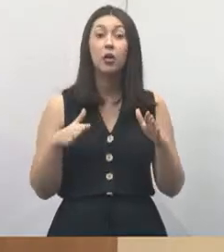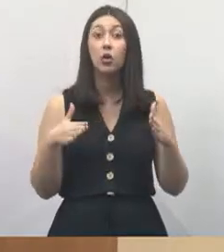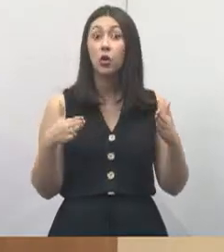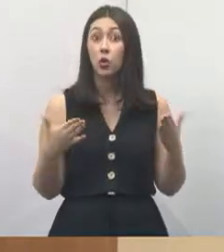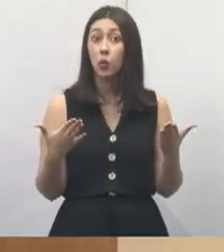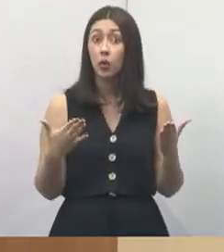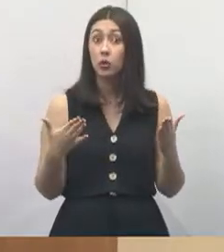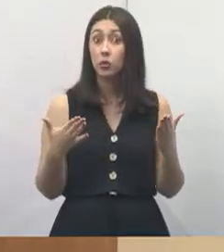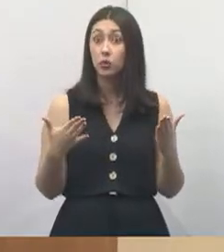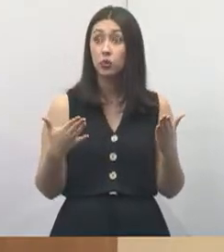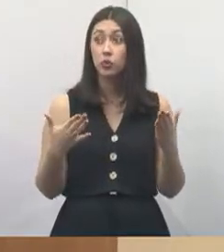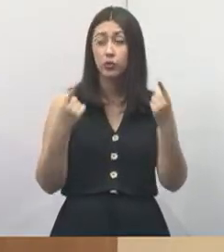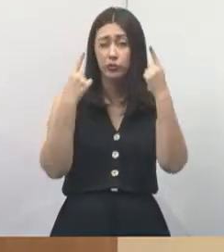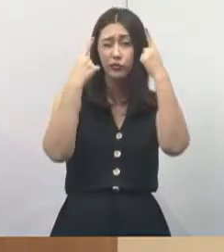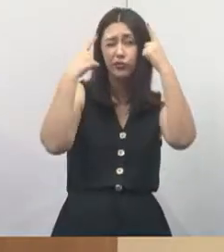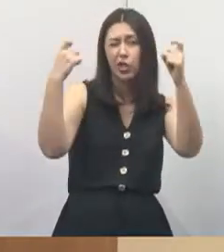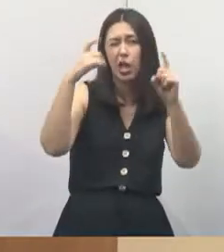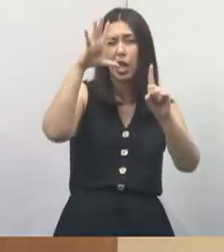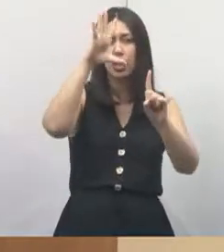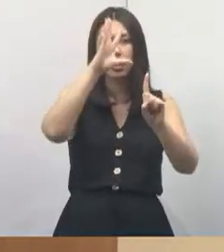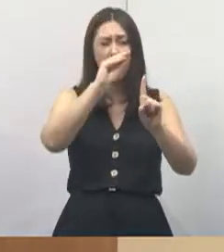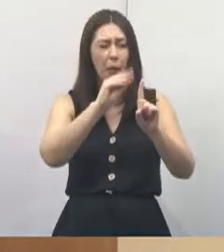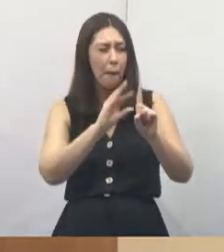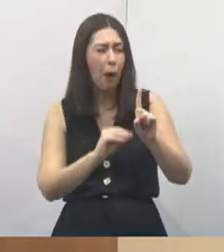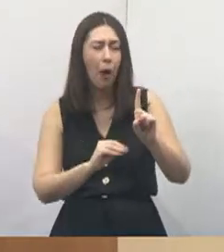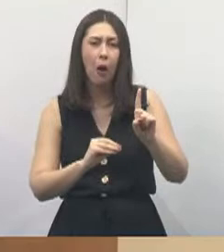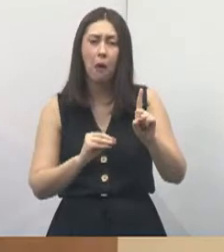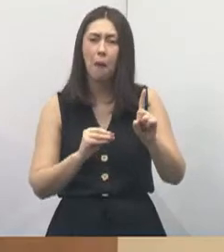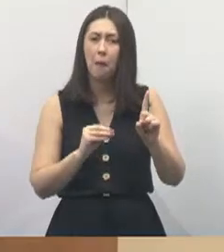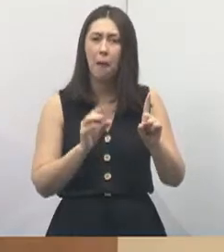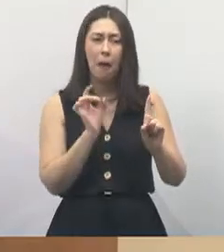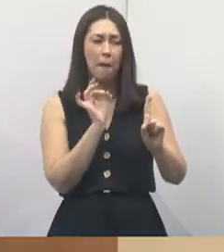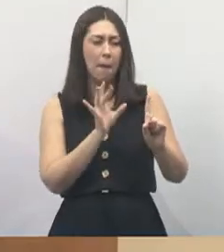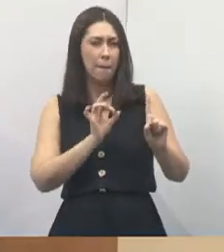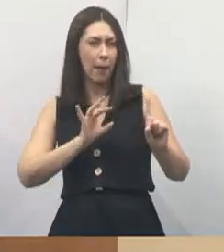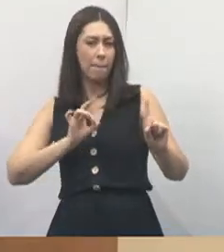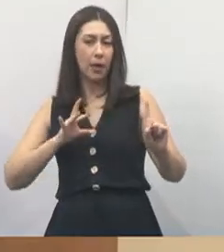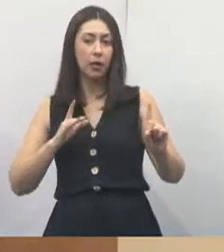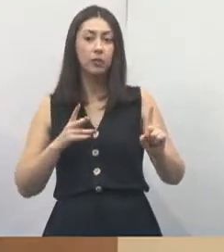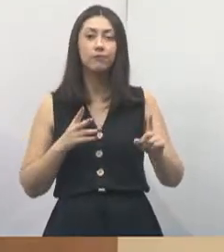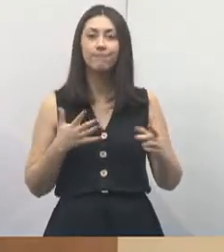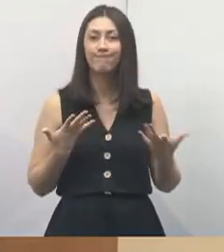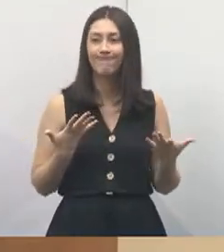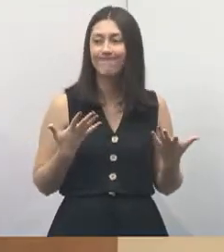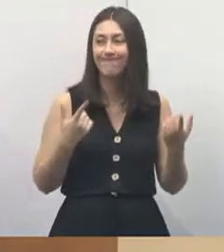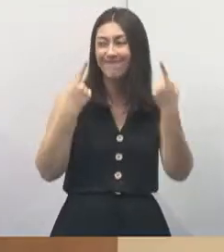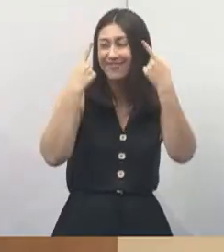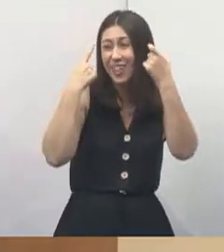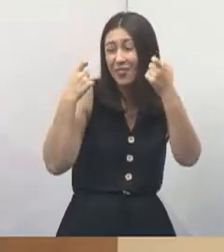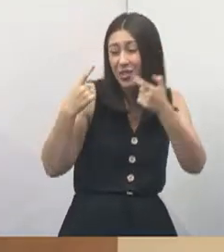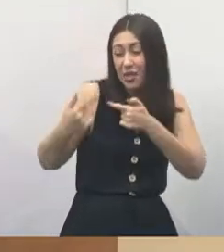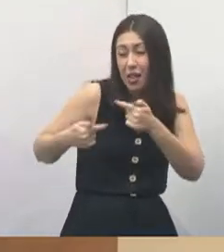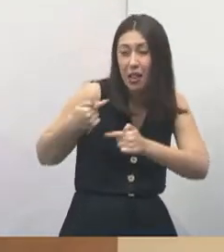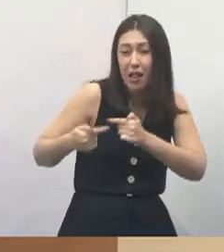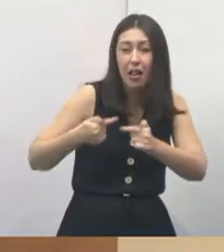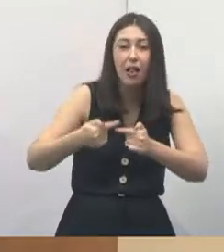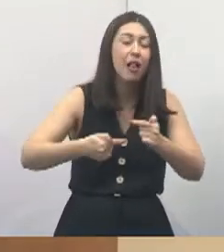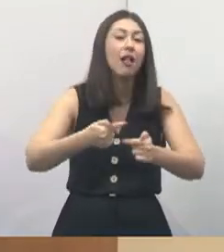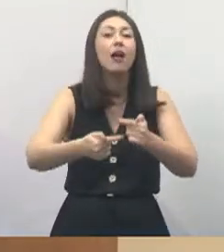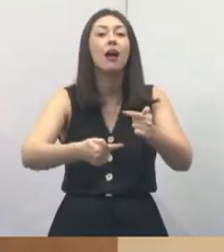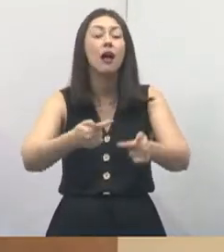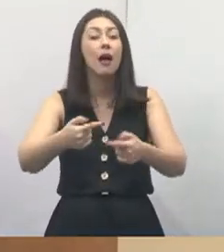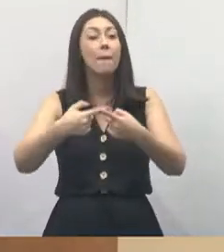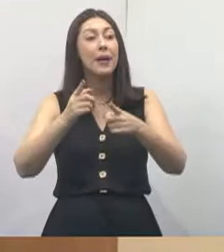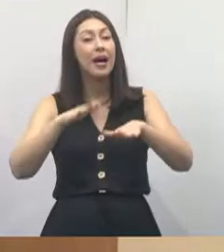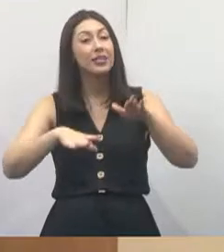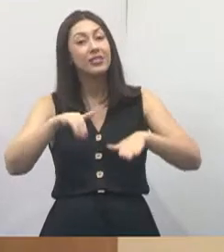há esse abuso, esse ciclo de violência, ele permanece. E, infelizmente, as mulheres, elas